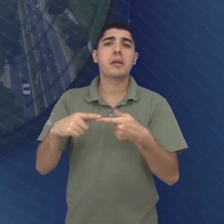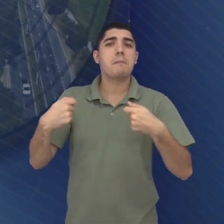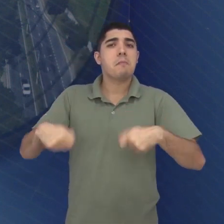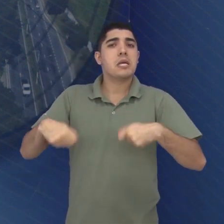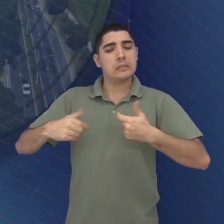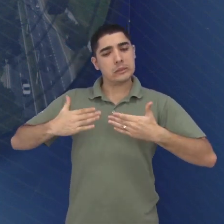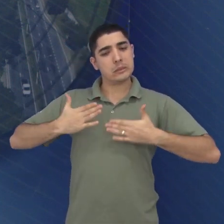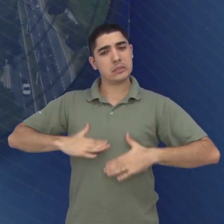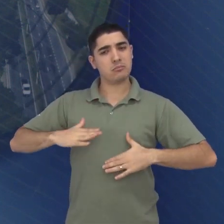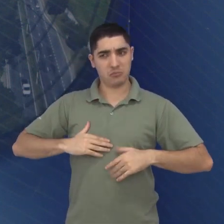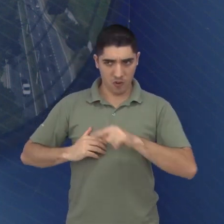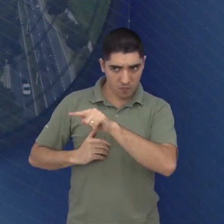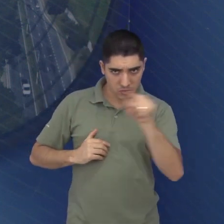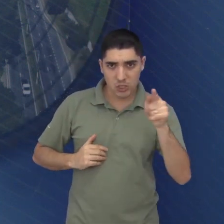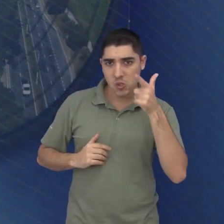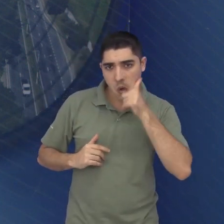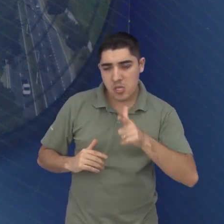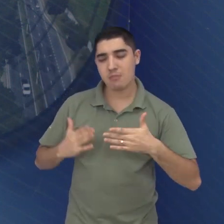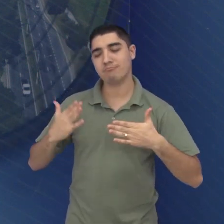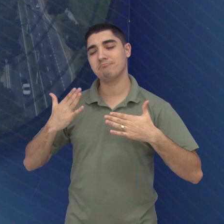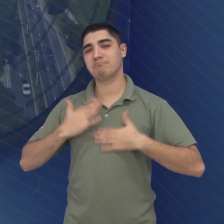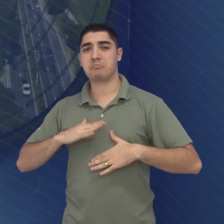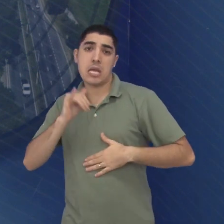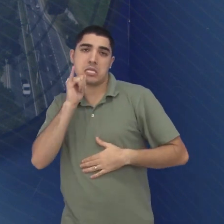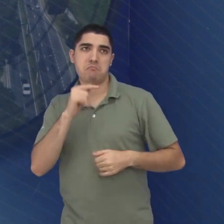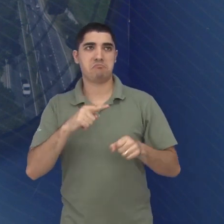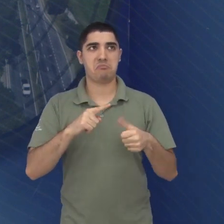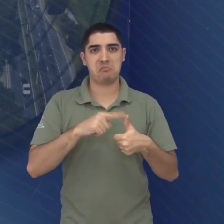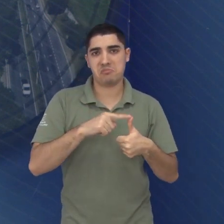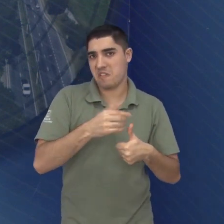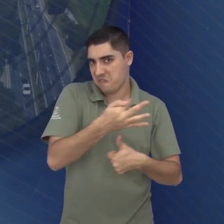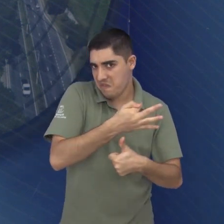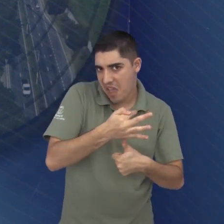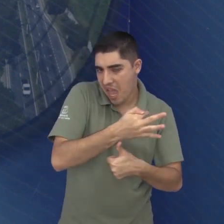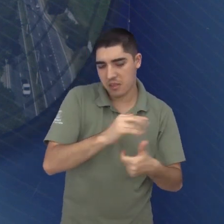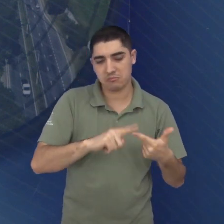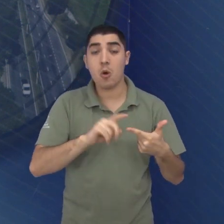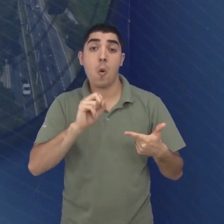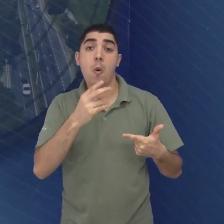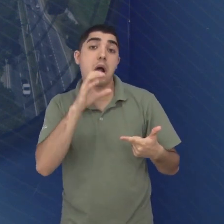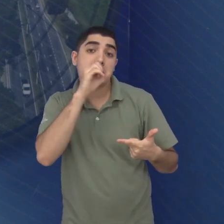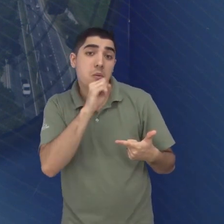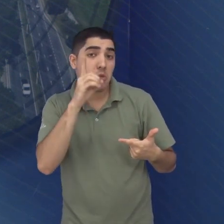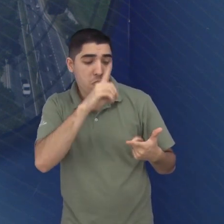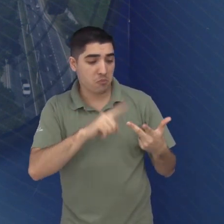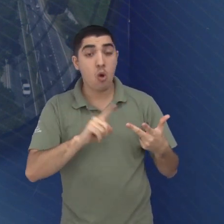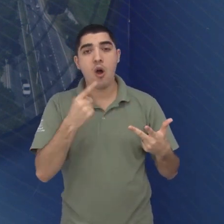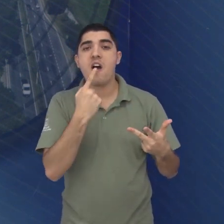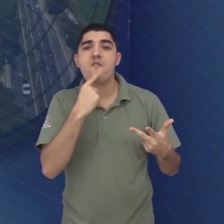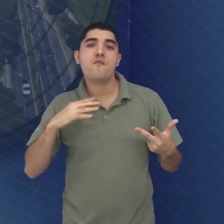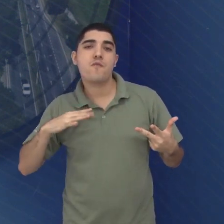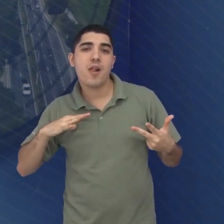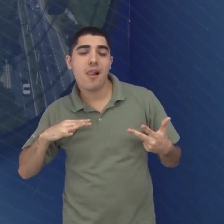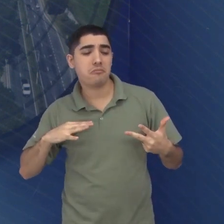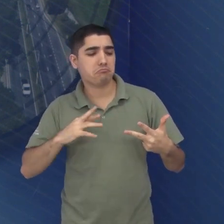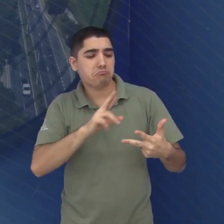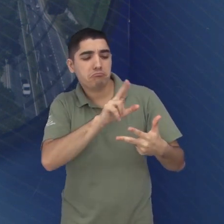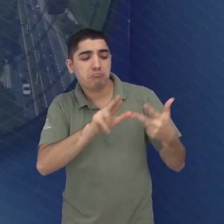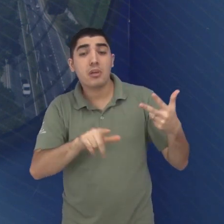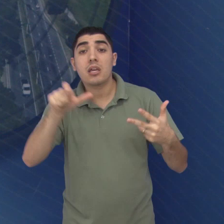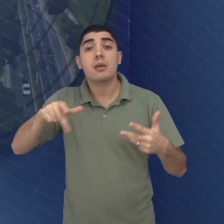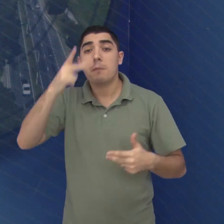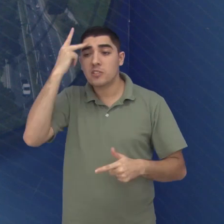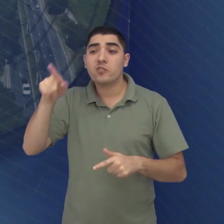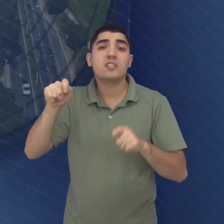elas conseguem relaxar, seja num período de férias, seja num fim de semana, num feriado, e o que elas fazem para